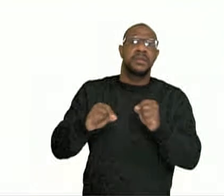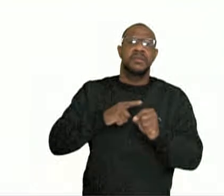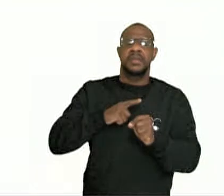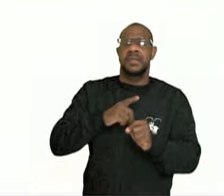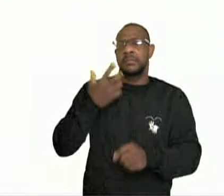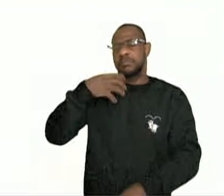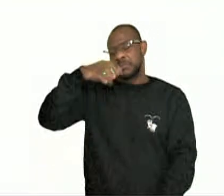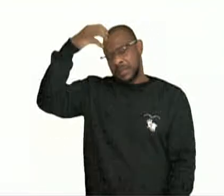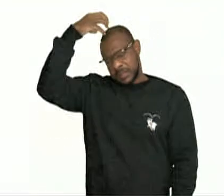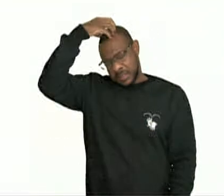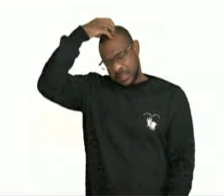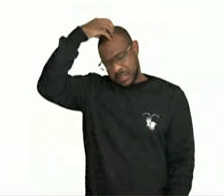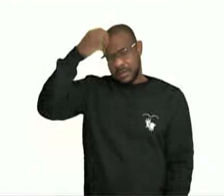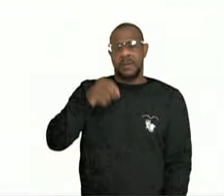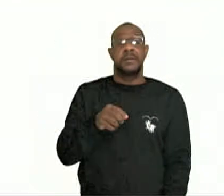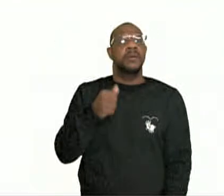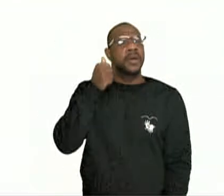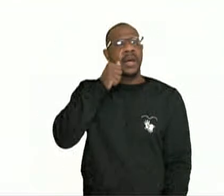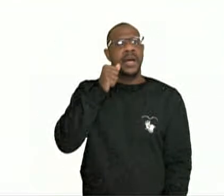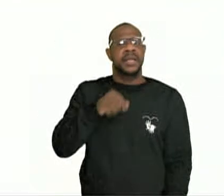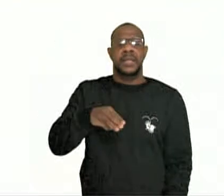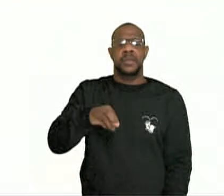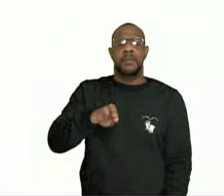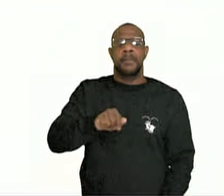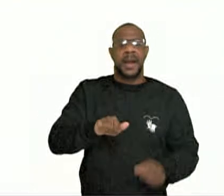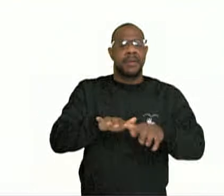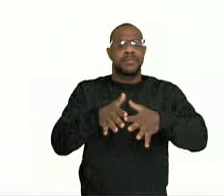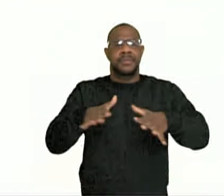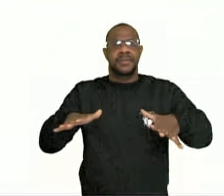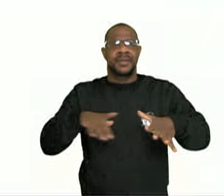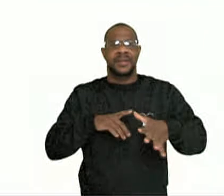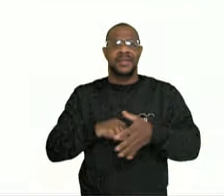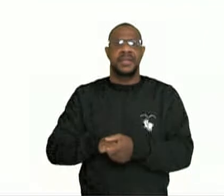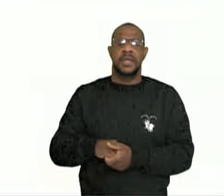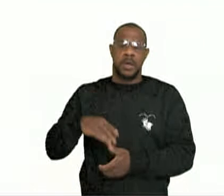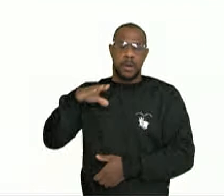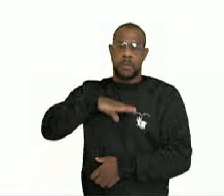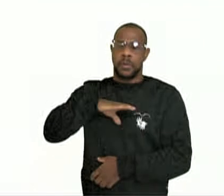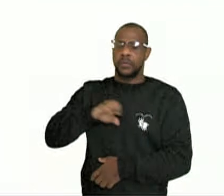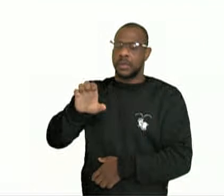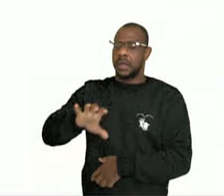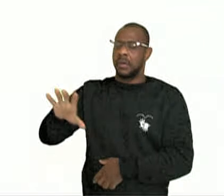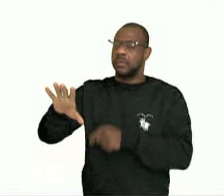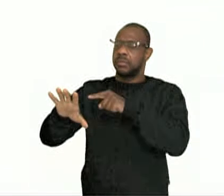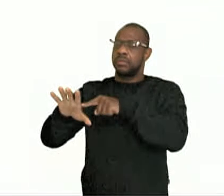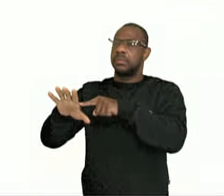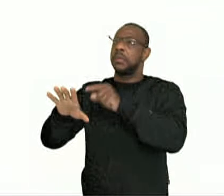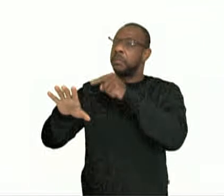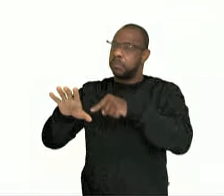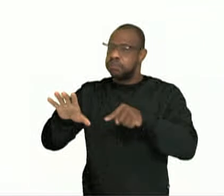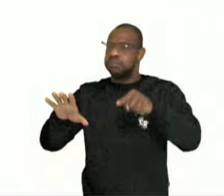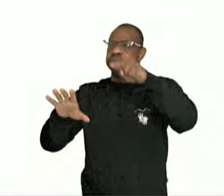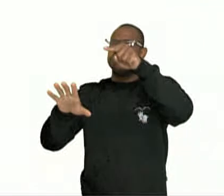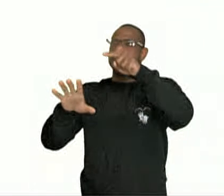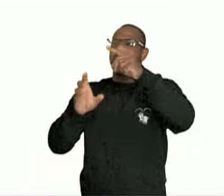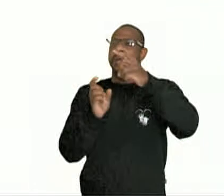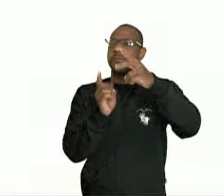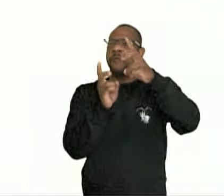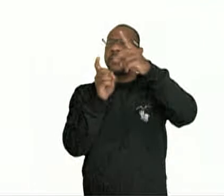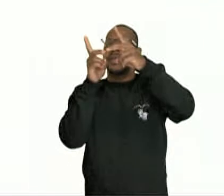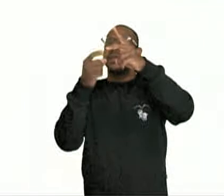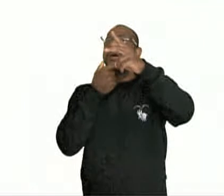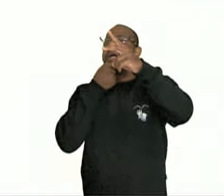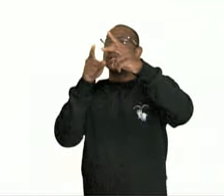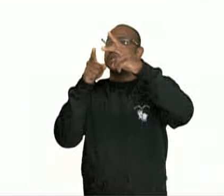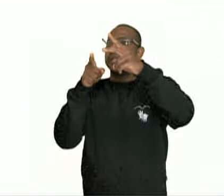rainha dos mares. Então, um produto, por exemplo, de Portugal só poderia entrar na Inglaterra se fosse transportado